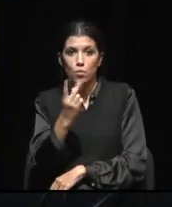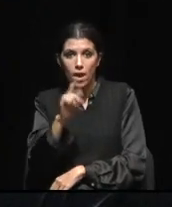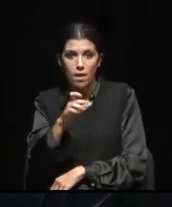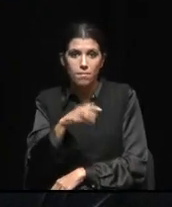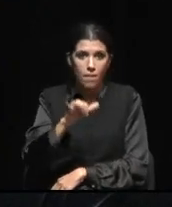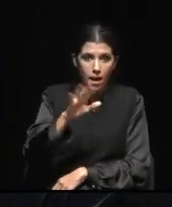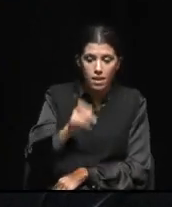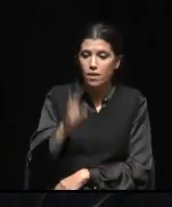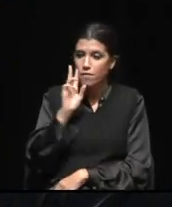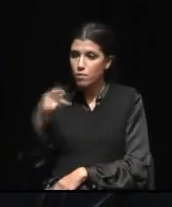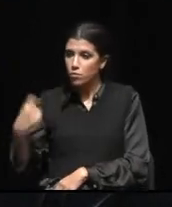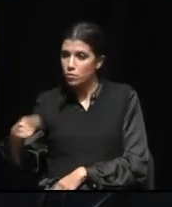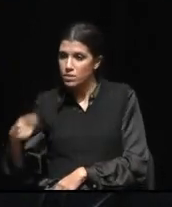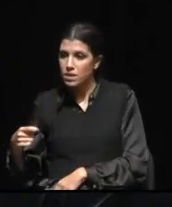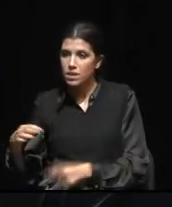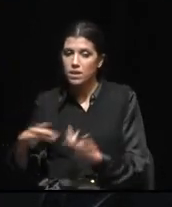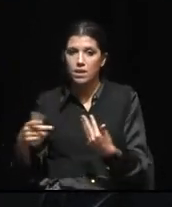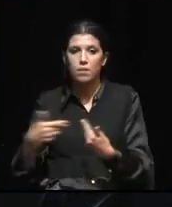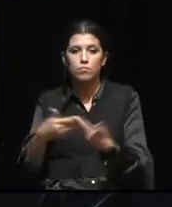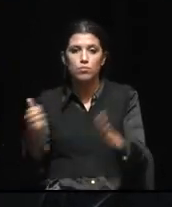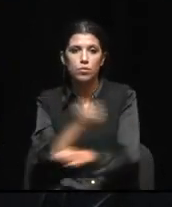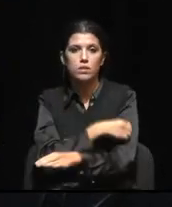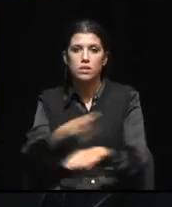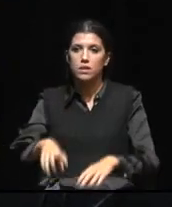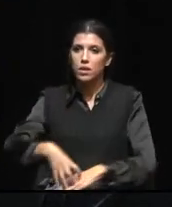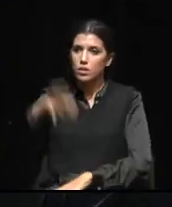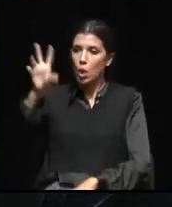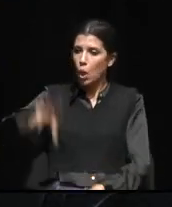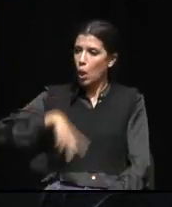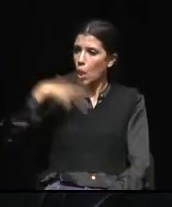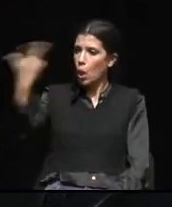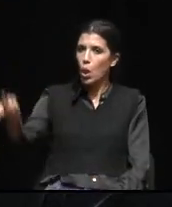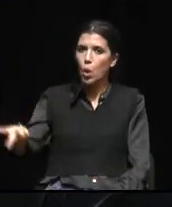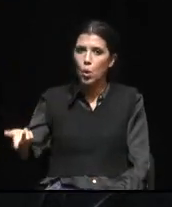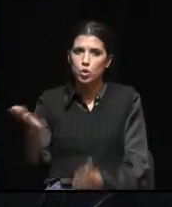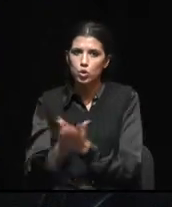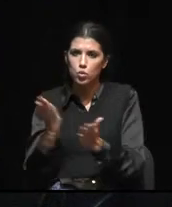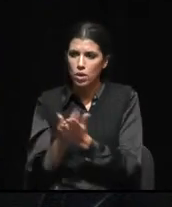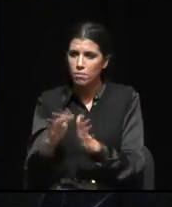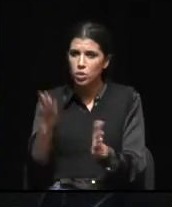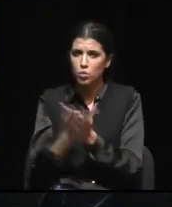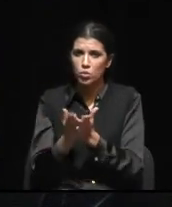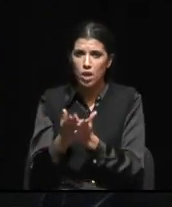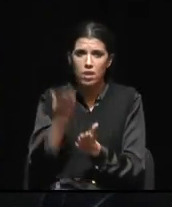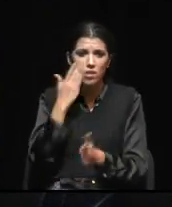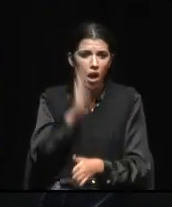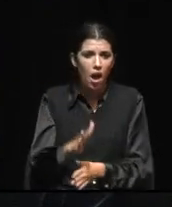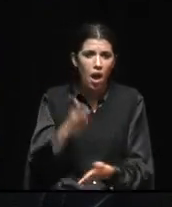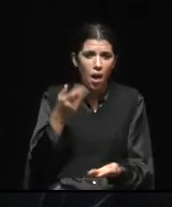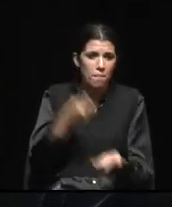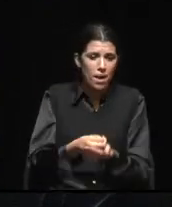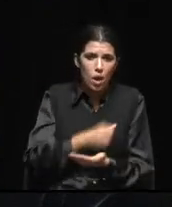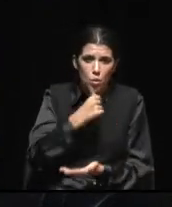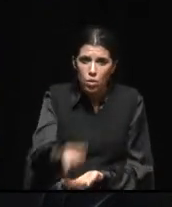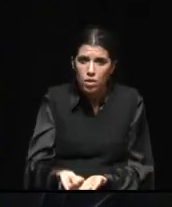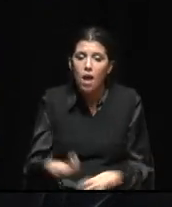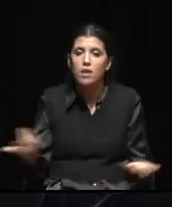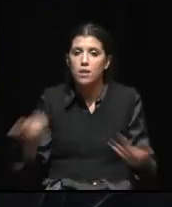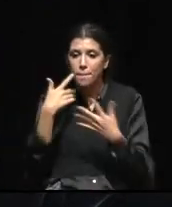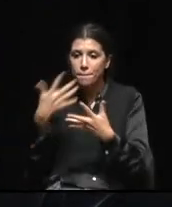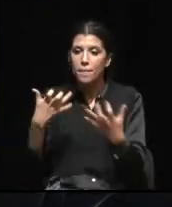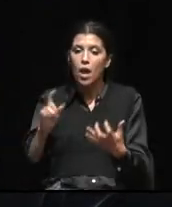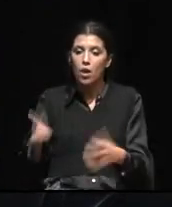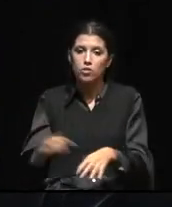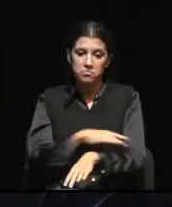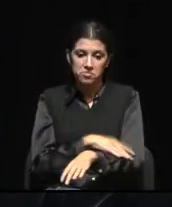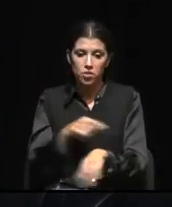o presidente da Câmara a inaugurar uma residência de luxo para estudantes quando os estudantes não conseguem estudar em Lisboa aquilo que vemos é um